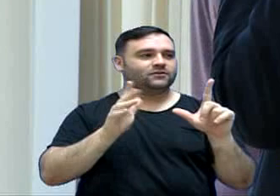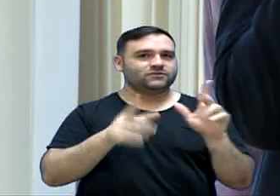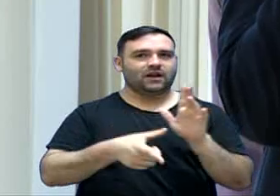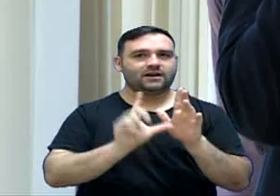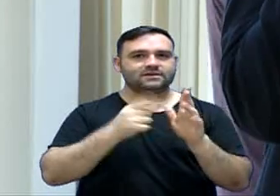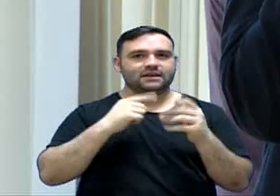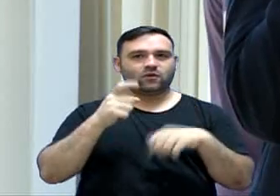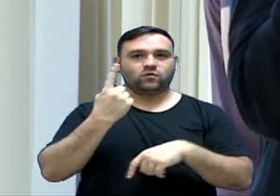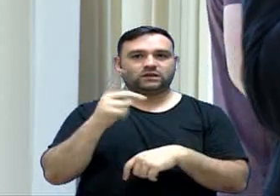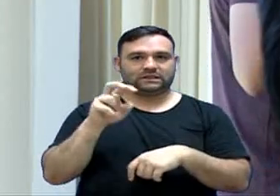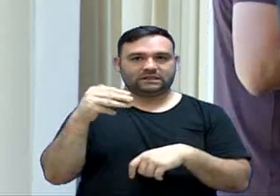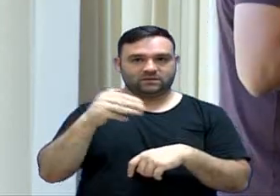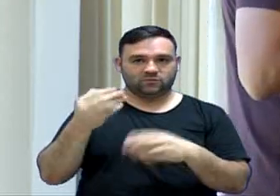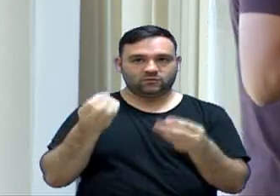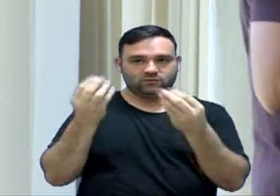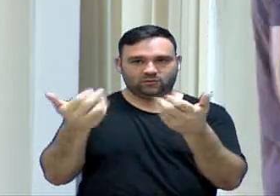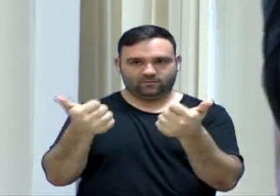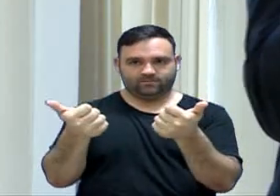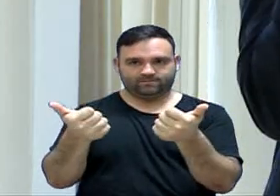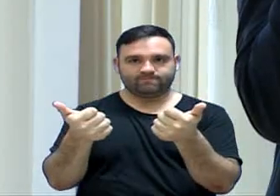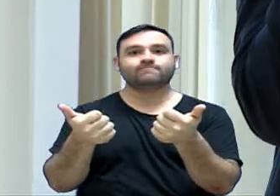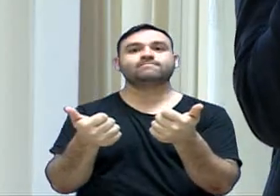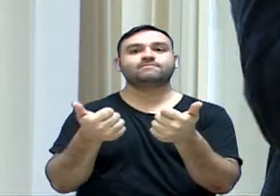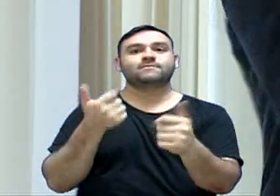antecipadamente cedo meus 15 minutos a Vossa Obrigado, Excelência, viu?